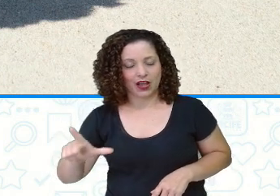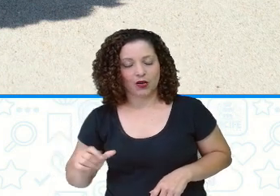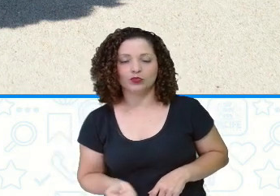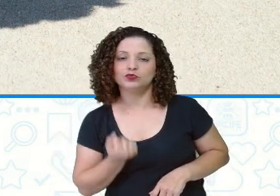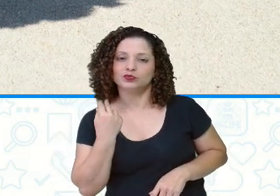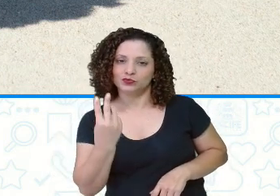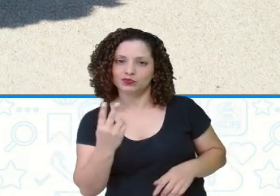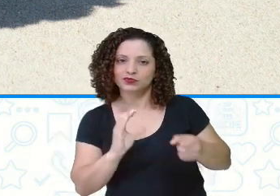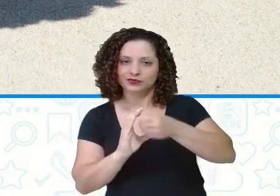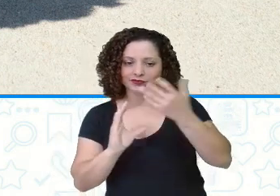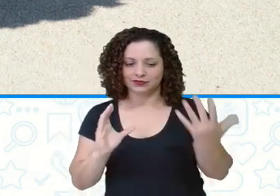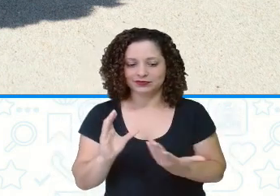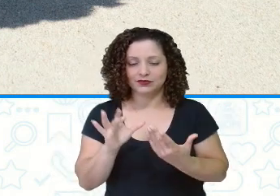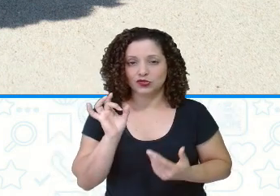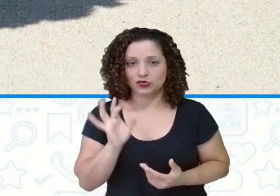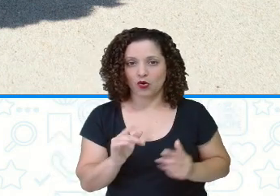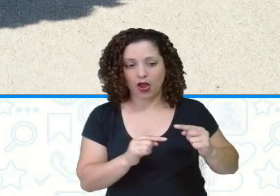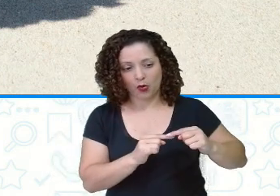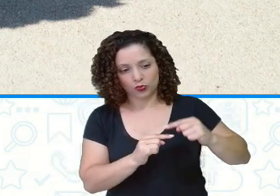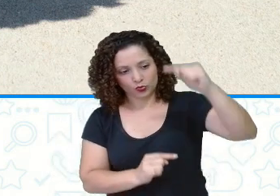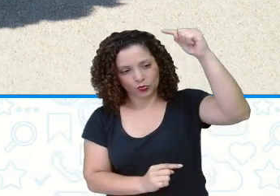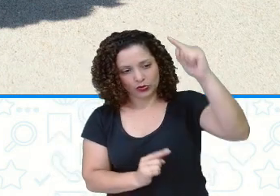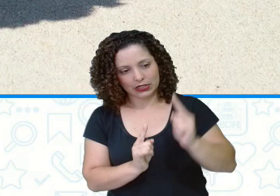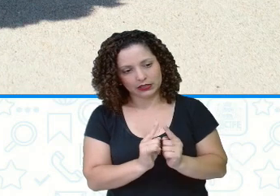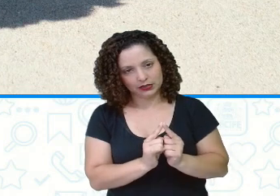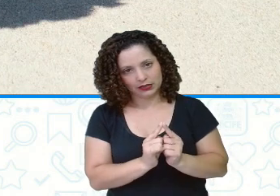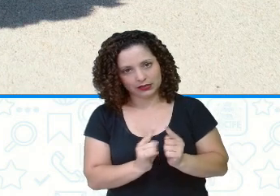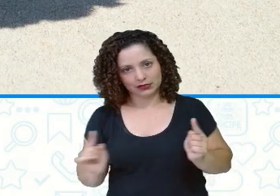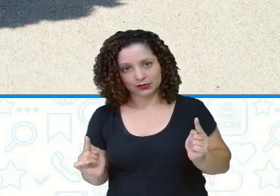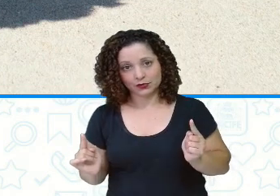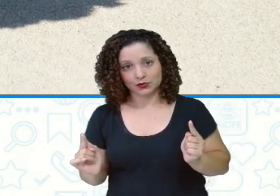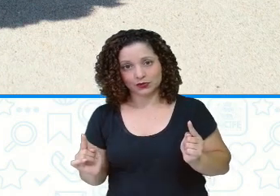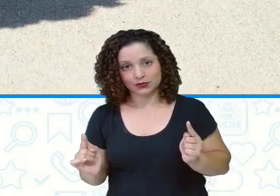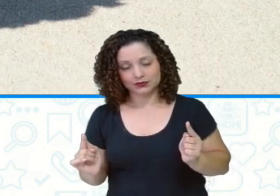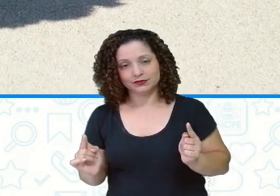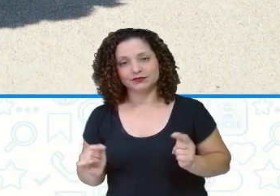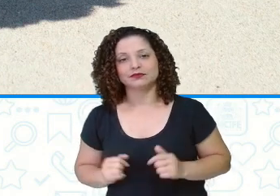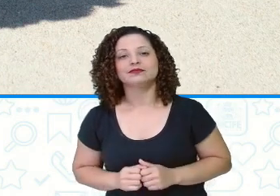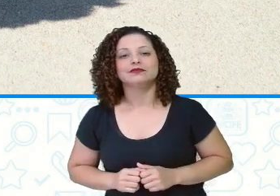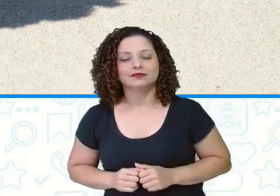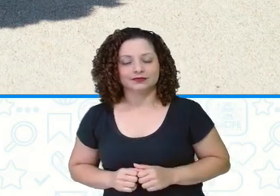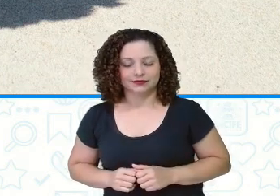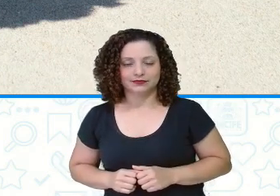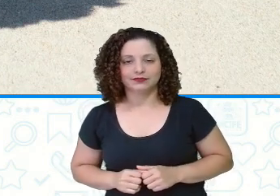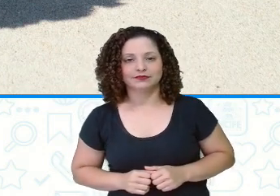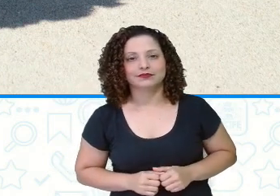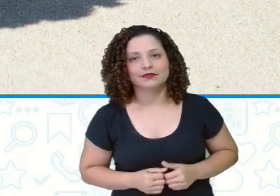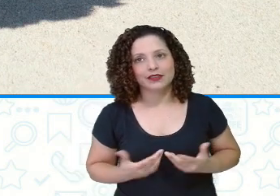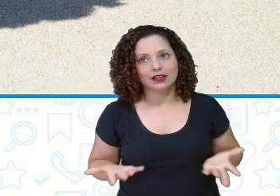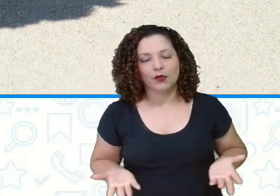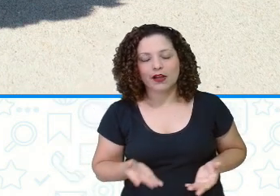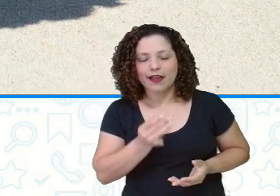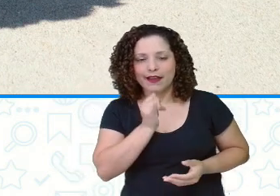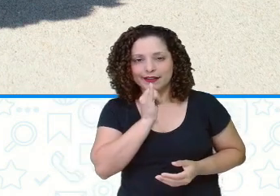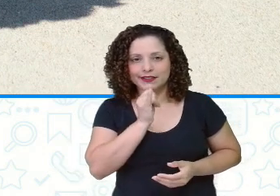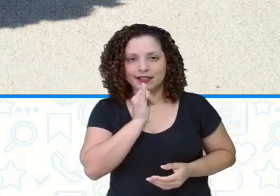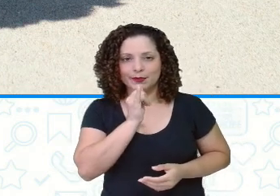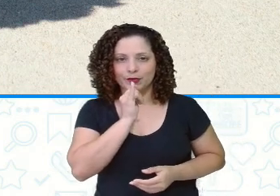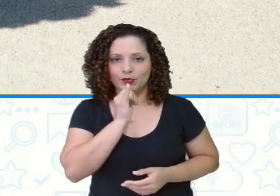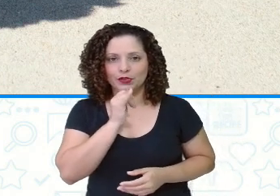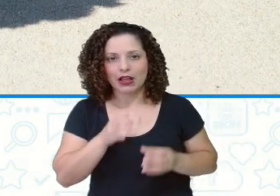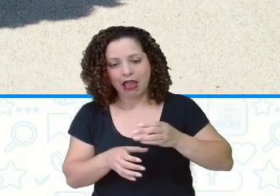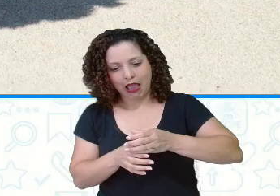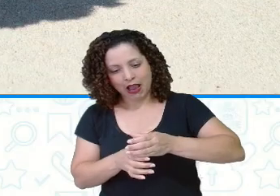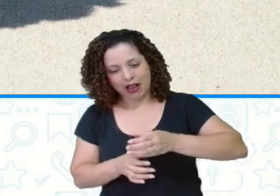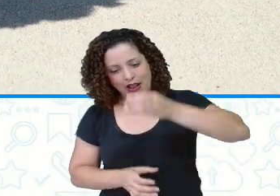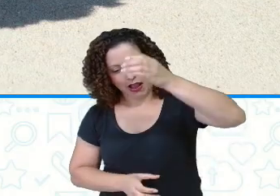né, desse animal, altura e largura. Tá? A gente não pode, por exemplo, como uma garrafa que